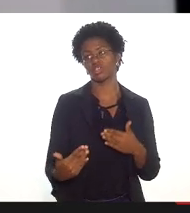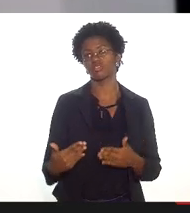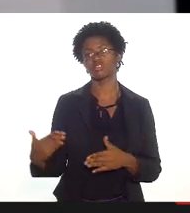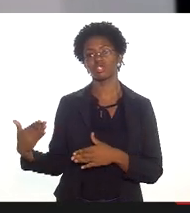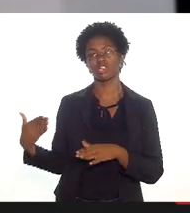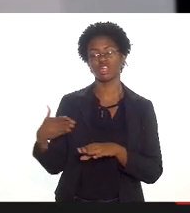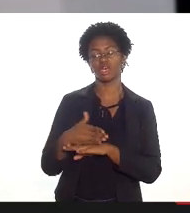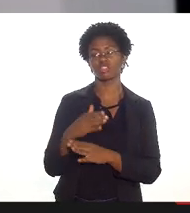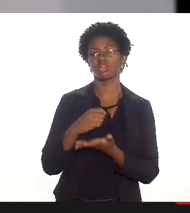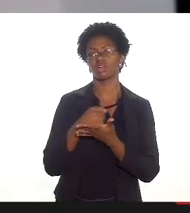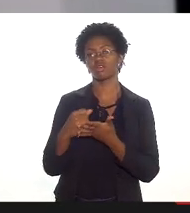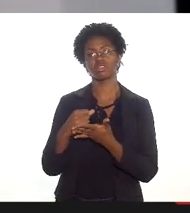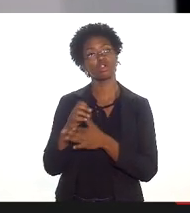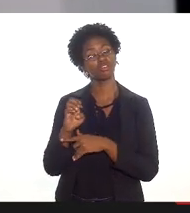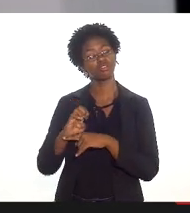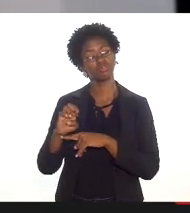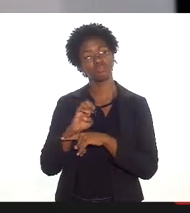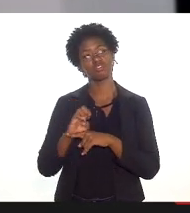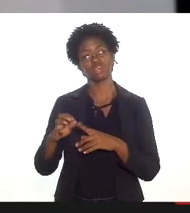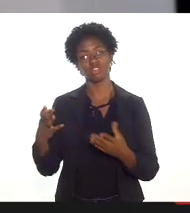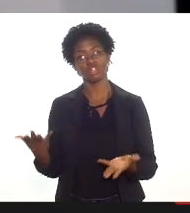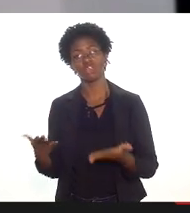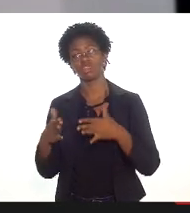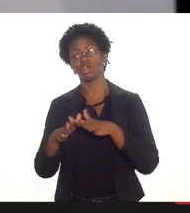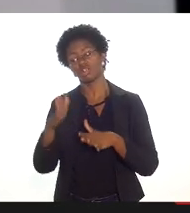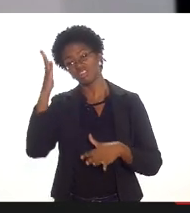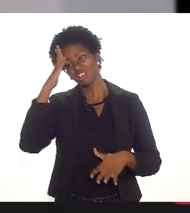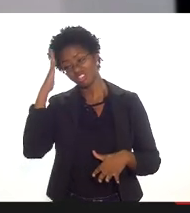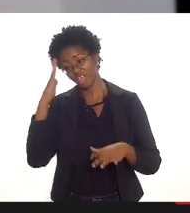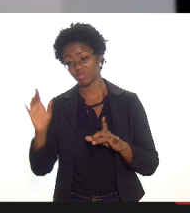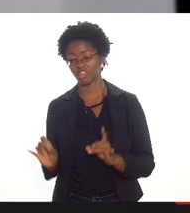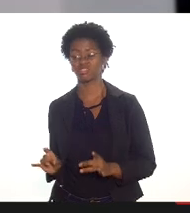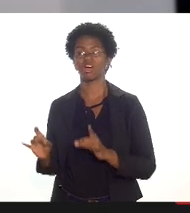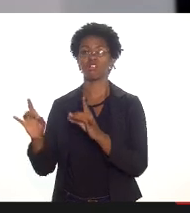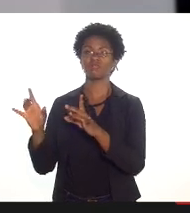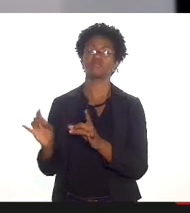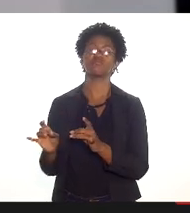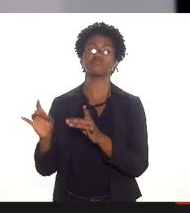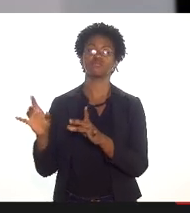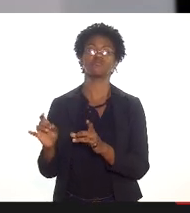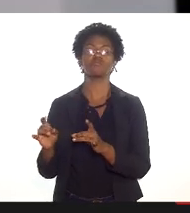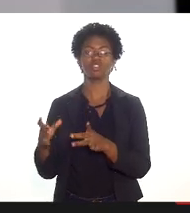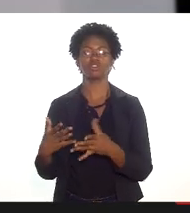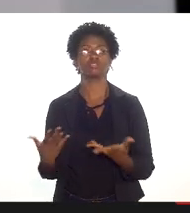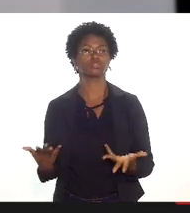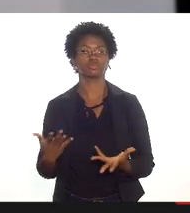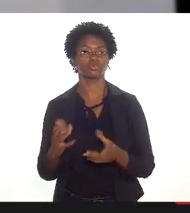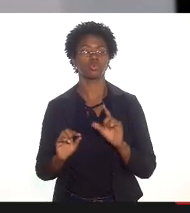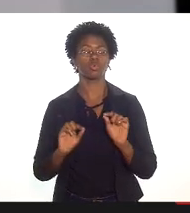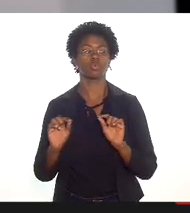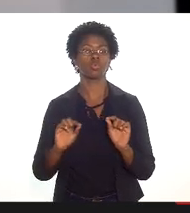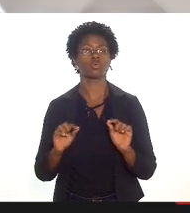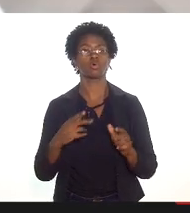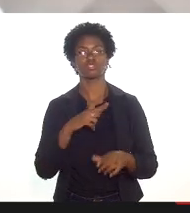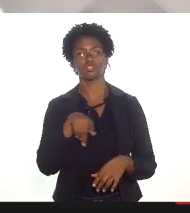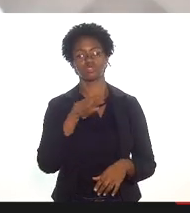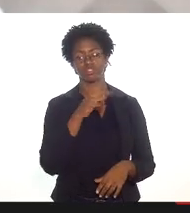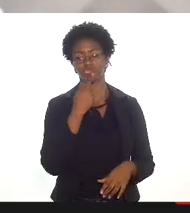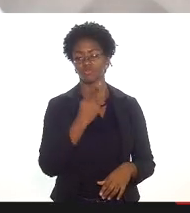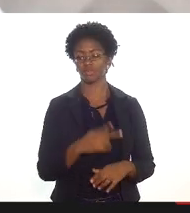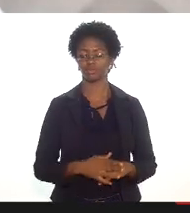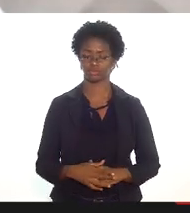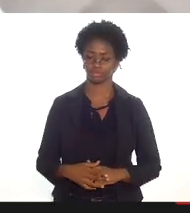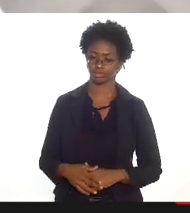se o Estado está integrado nessa privatização ou nessa cogestão com a Rede Dora. Deputada Rejane,